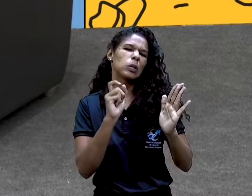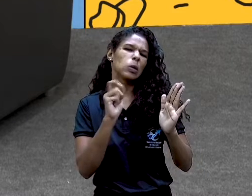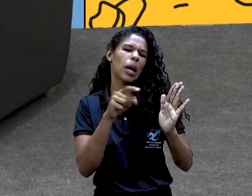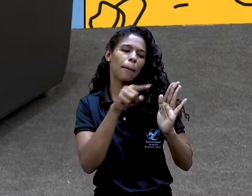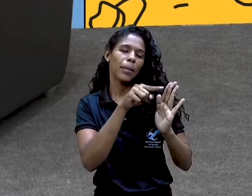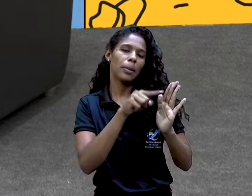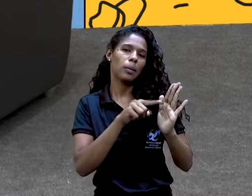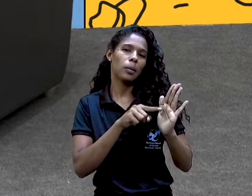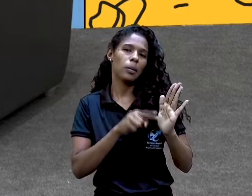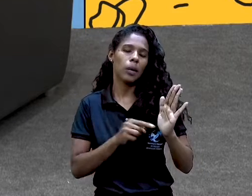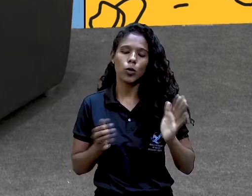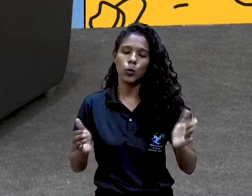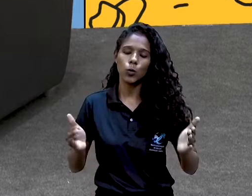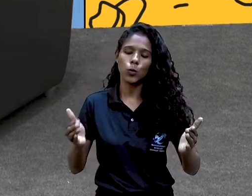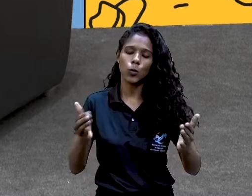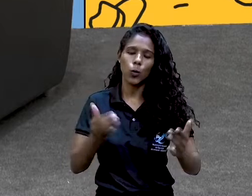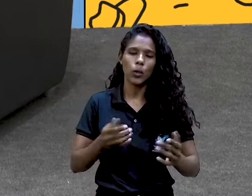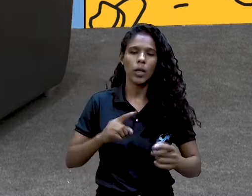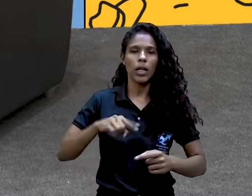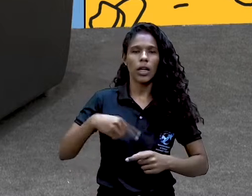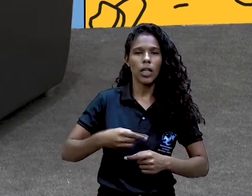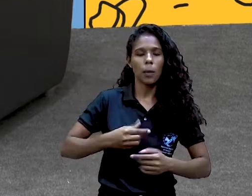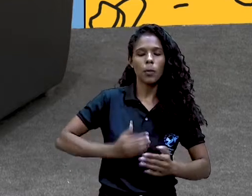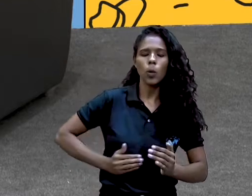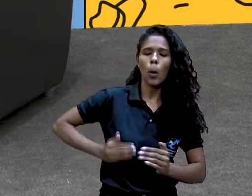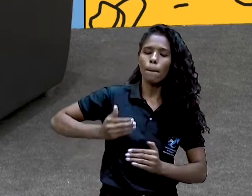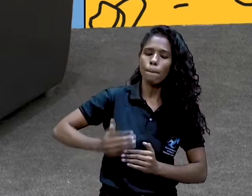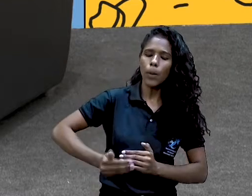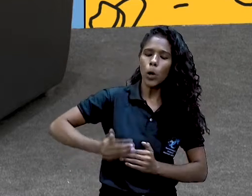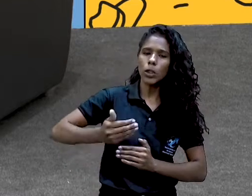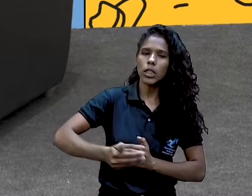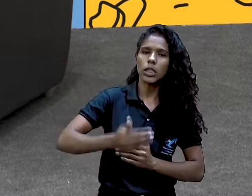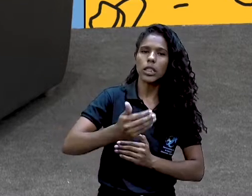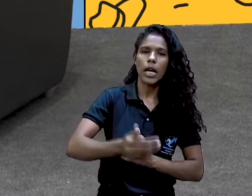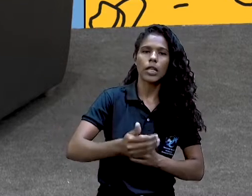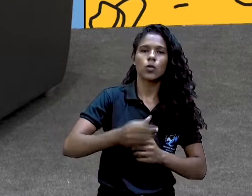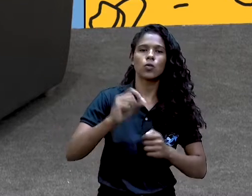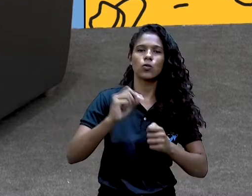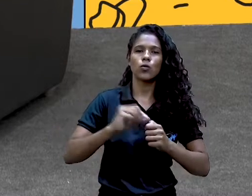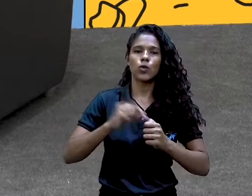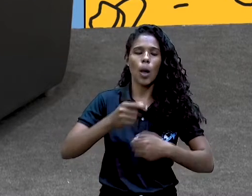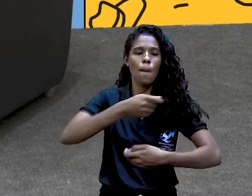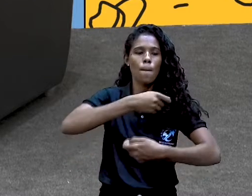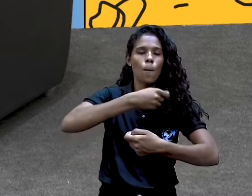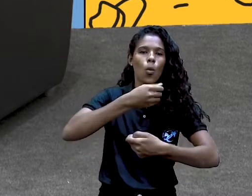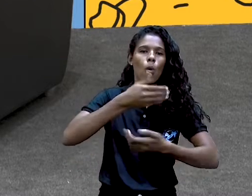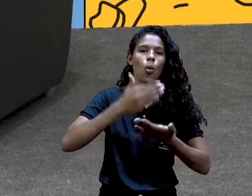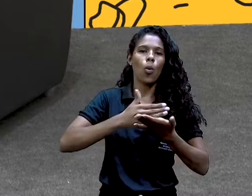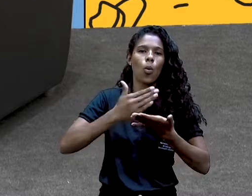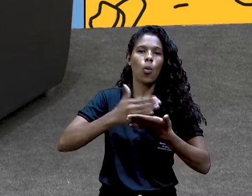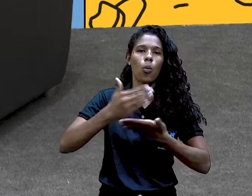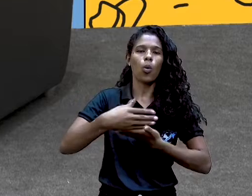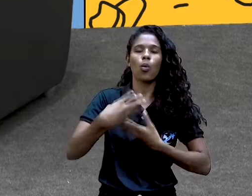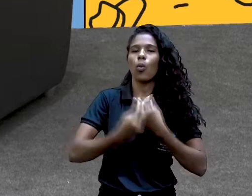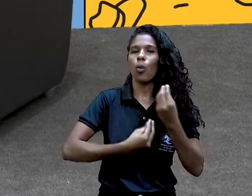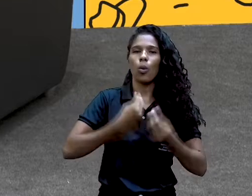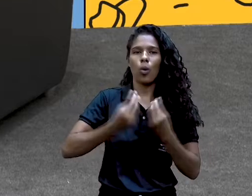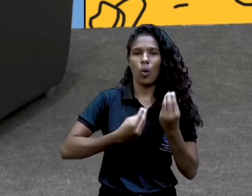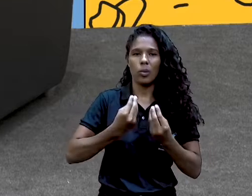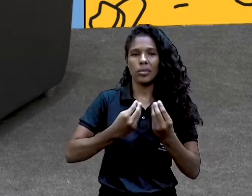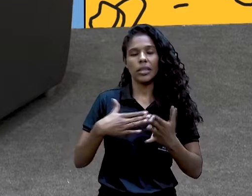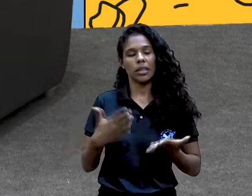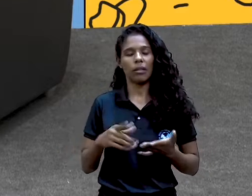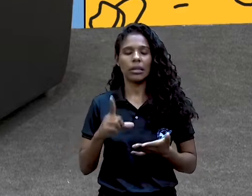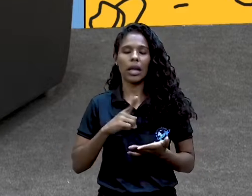lá, de você saborear. Ou seja, foi uma construção, você planejou o início, o meio e o fim. Tá? E isso é